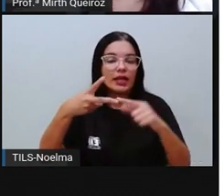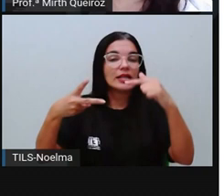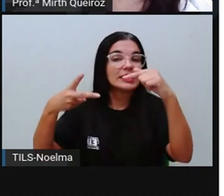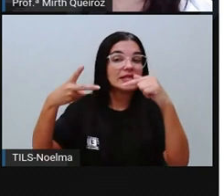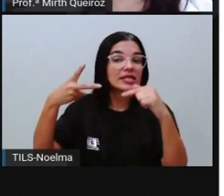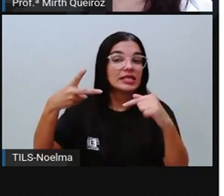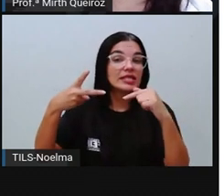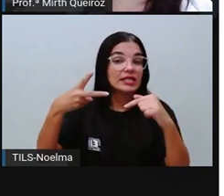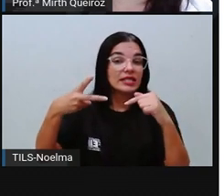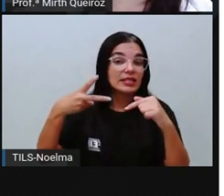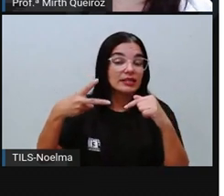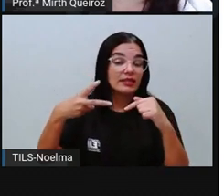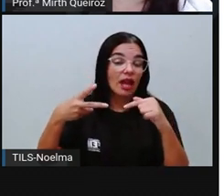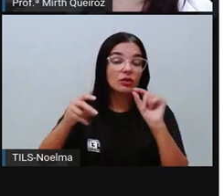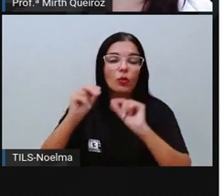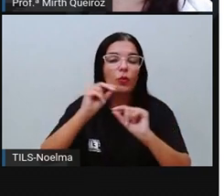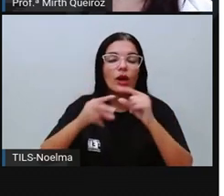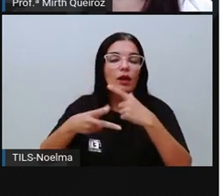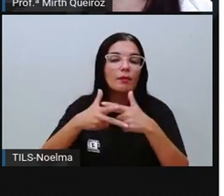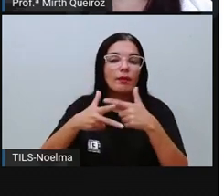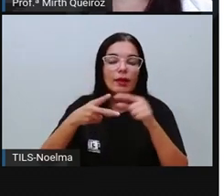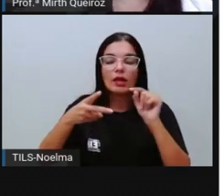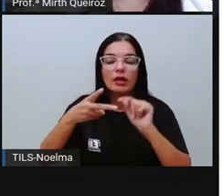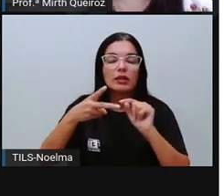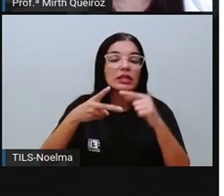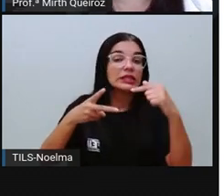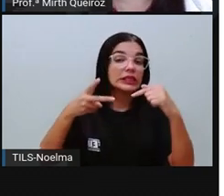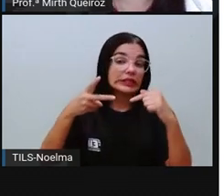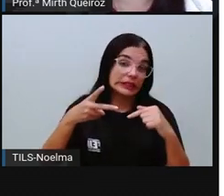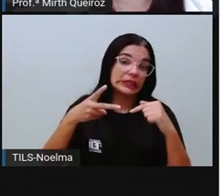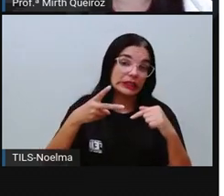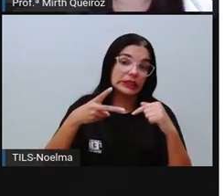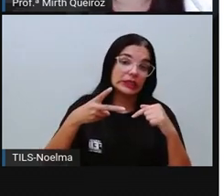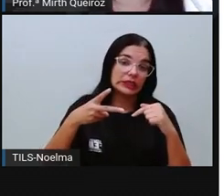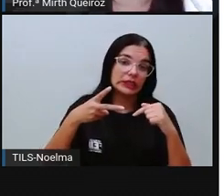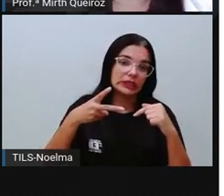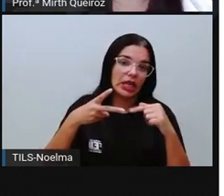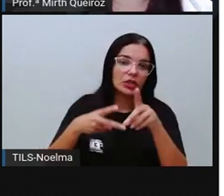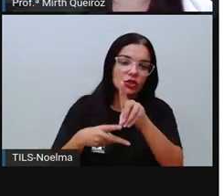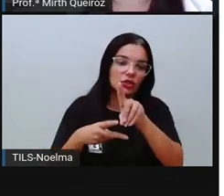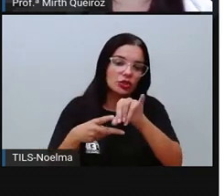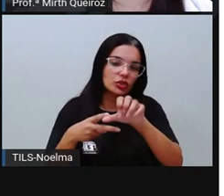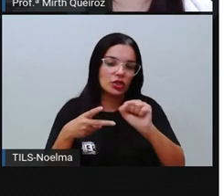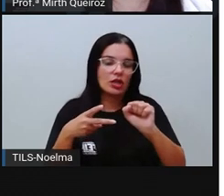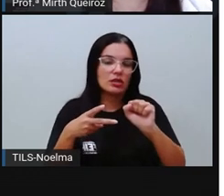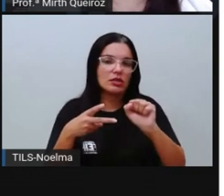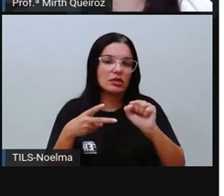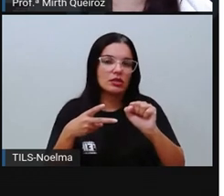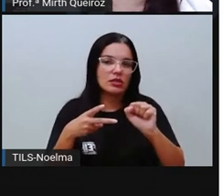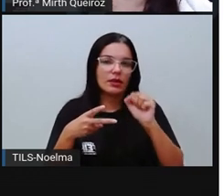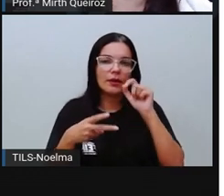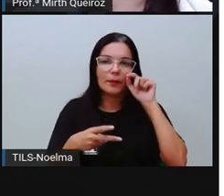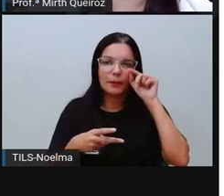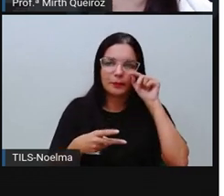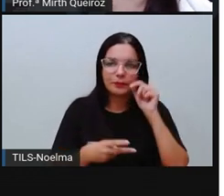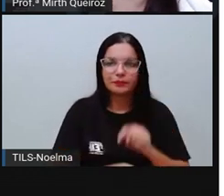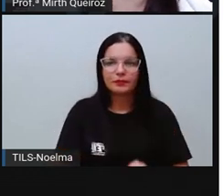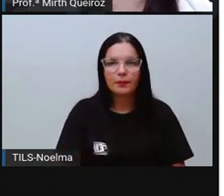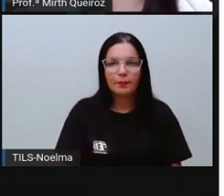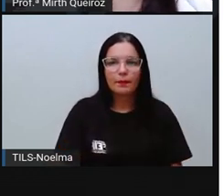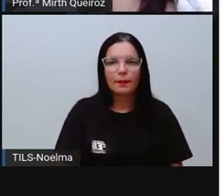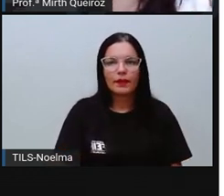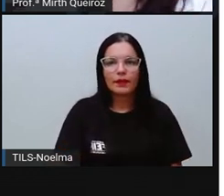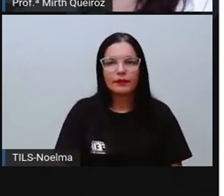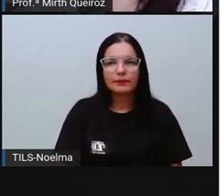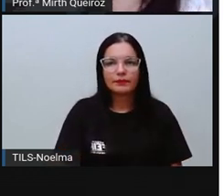e a situação problema quer saber quantas formigas e cupins, então, ele comeria em uma semana,